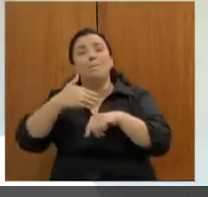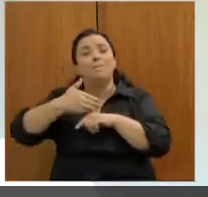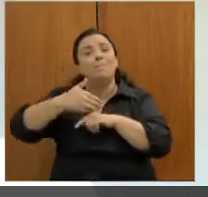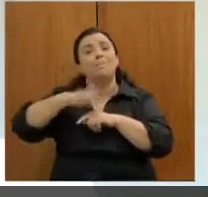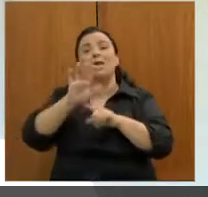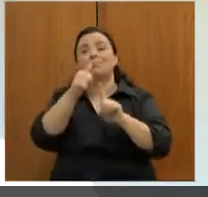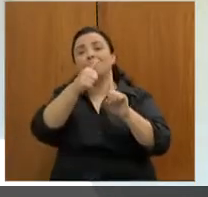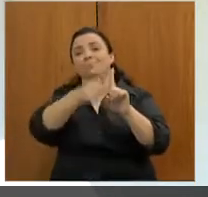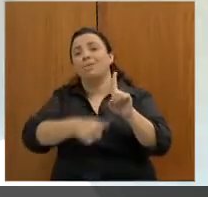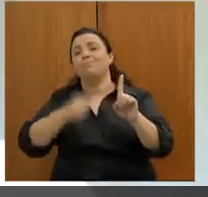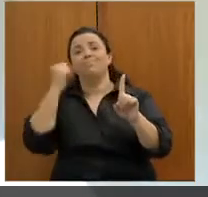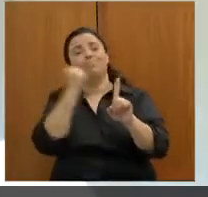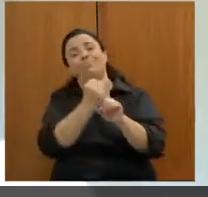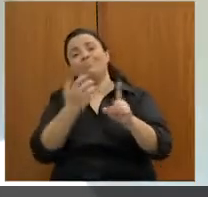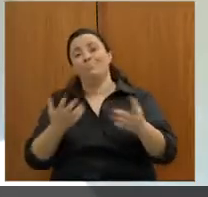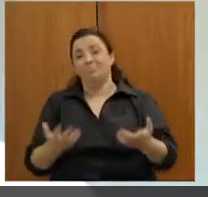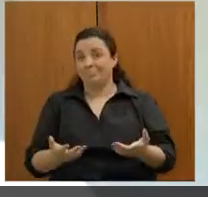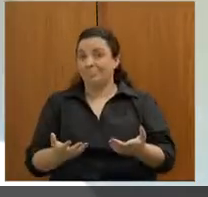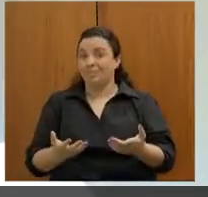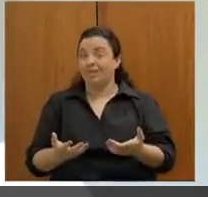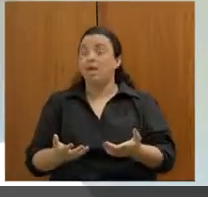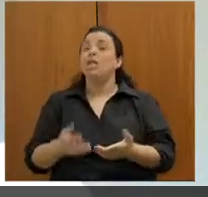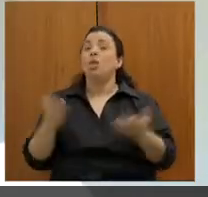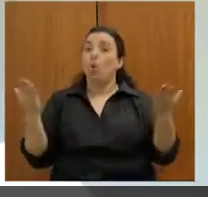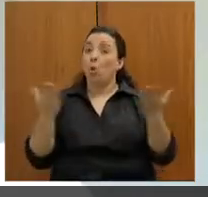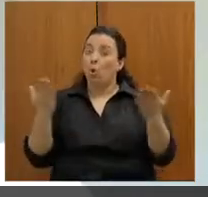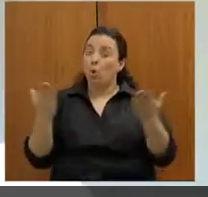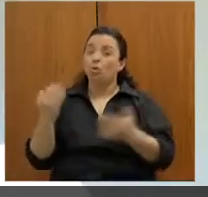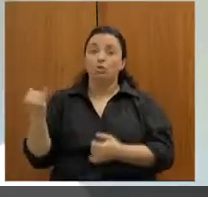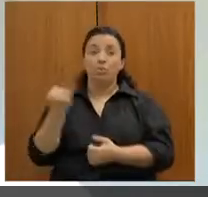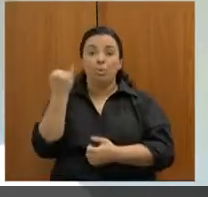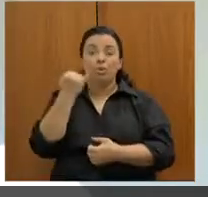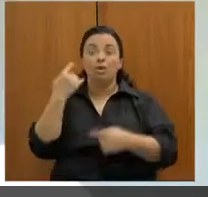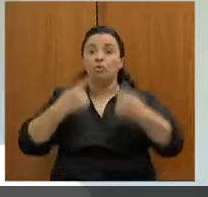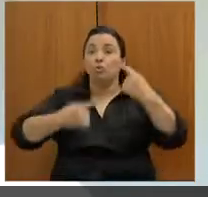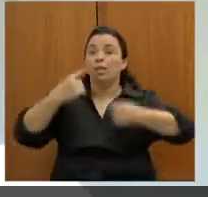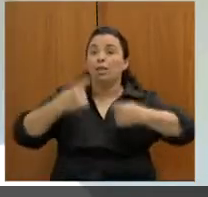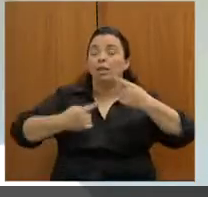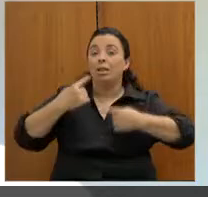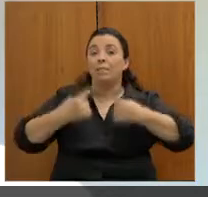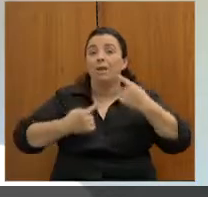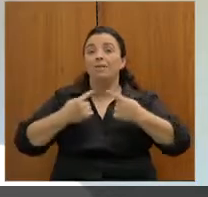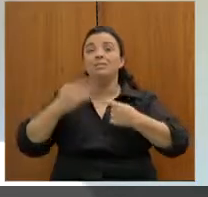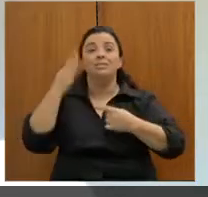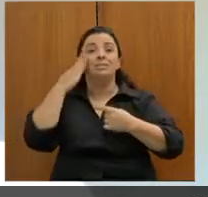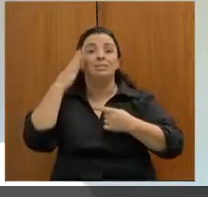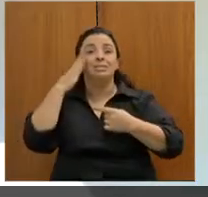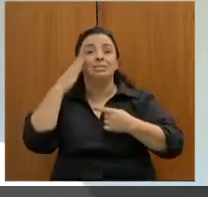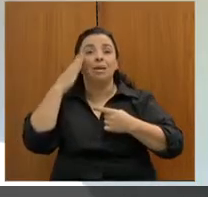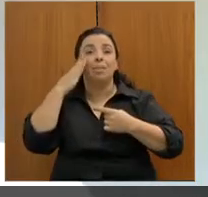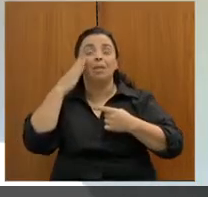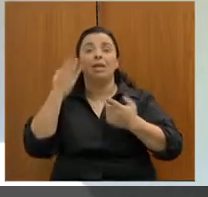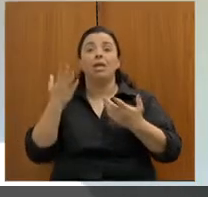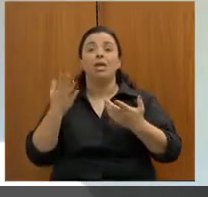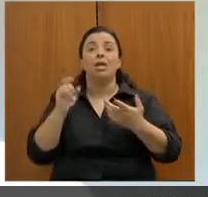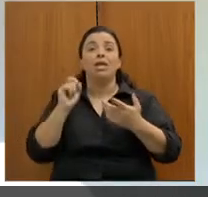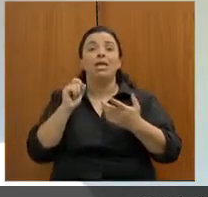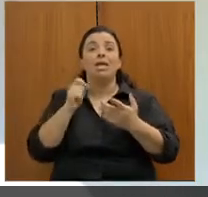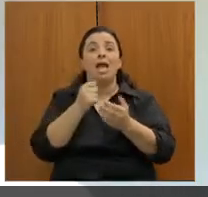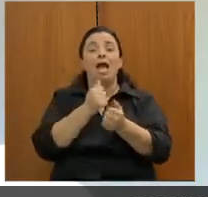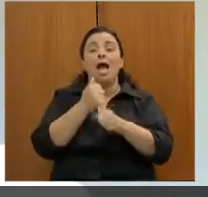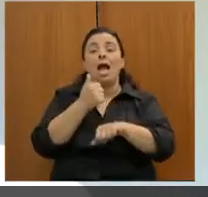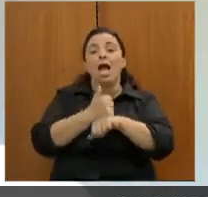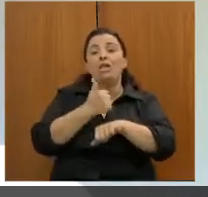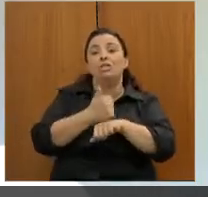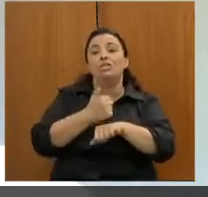importante o debate hoje fica muito nítido para a Assembleia Legislativa do Estado de Minas Gerais e agenda prioritária